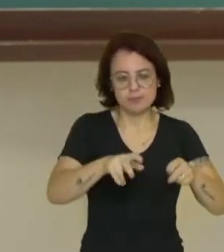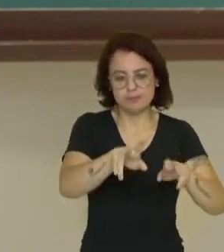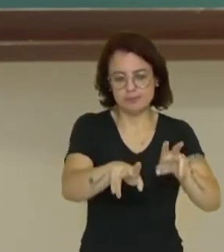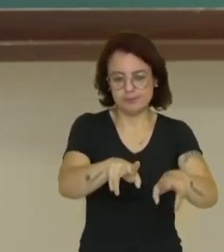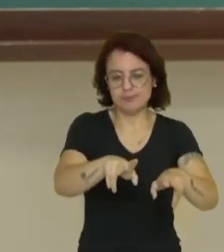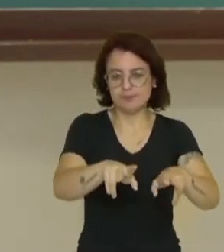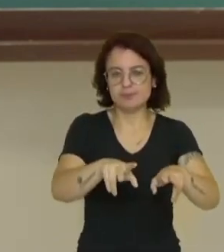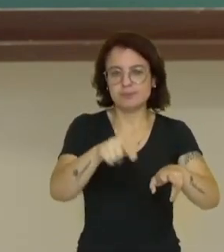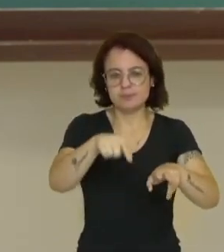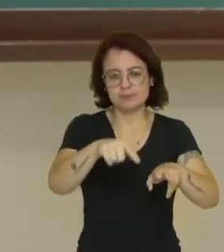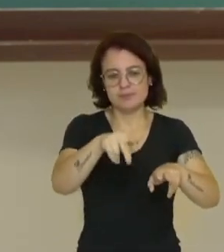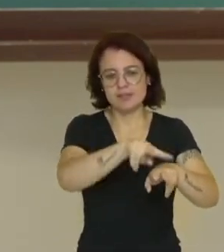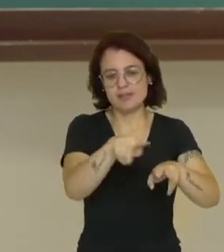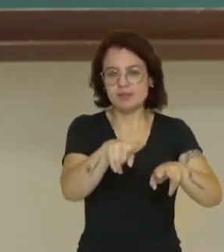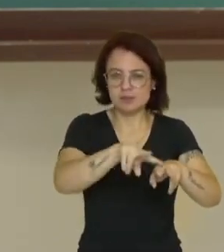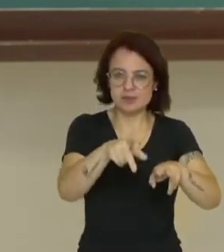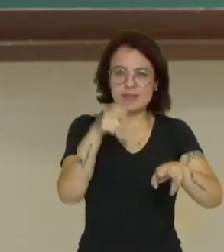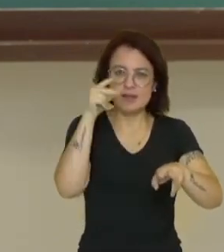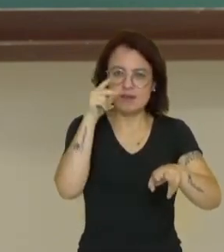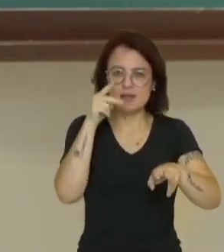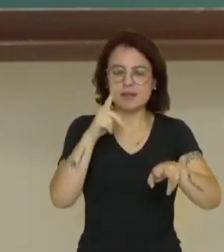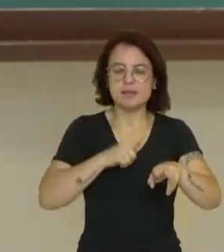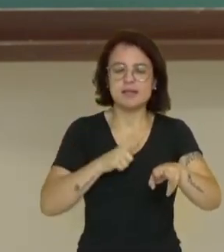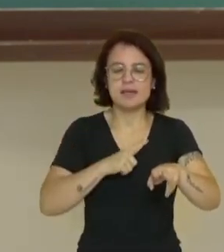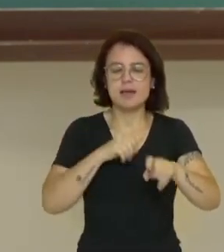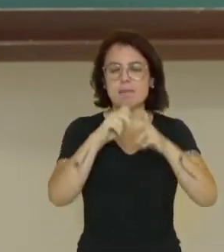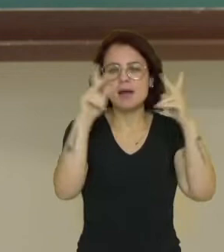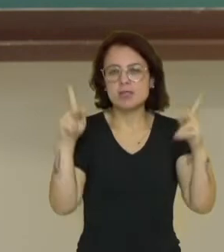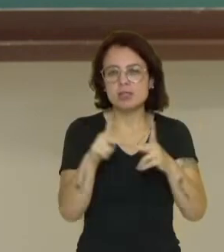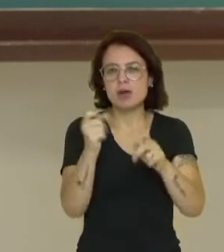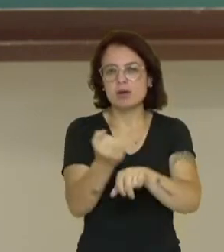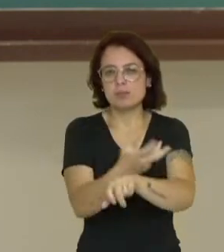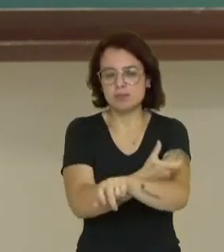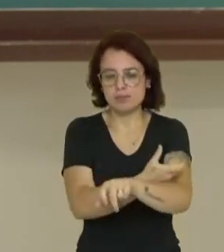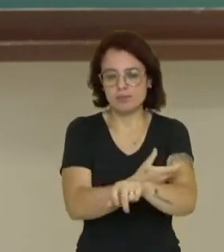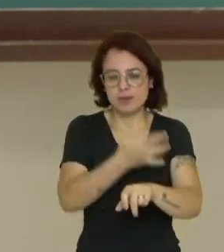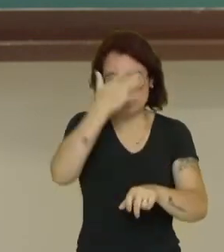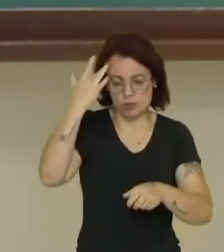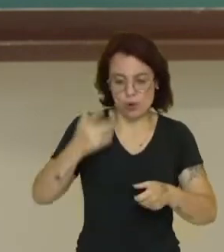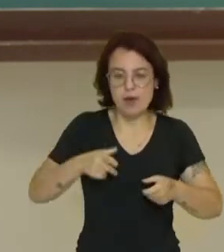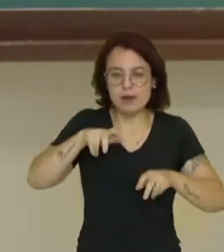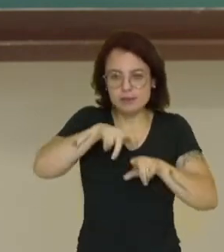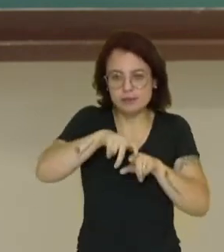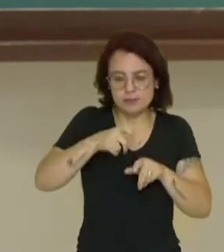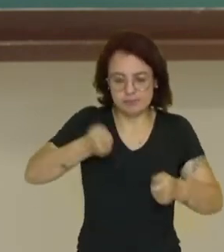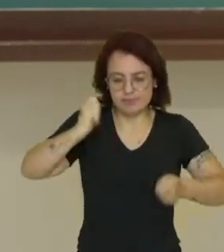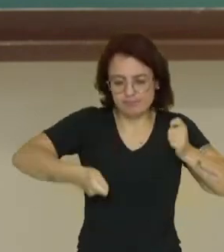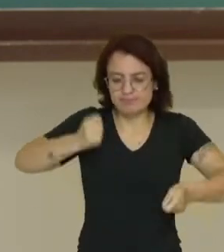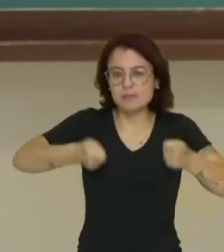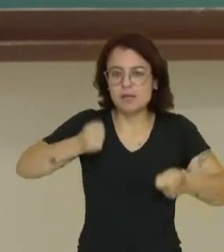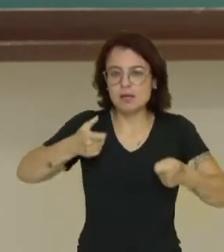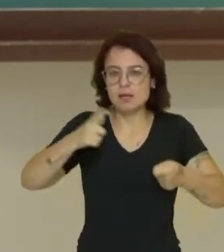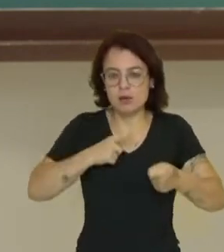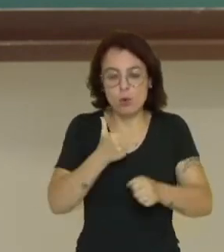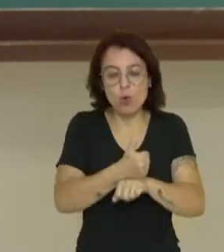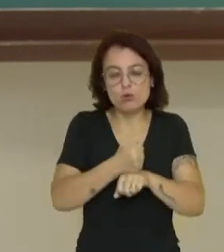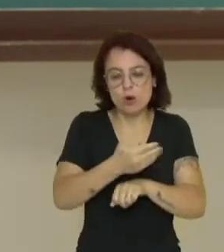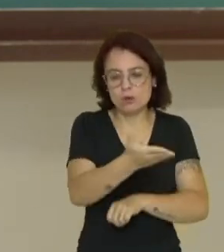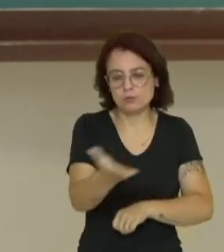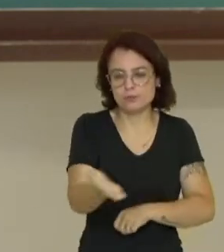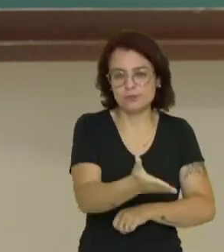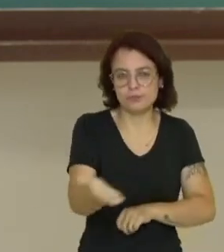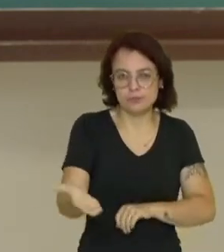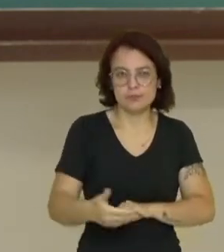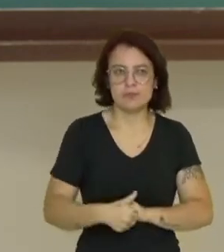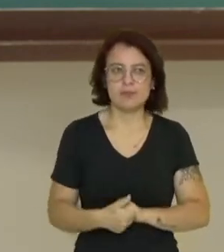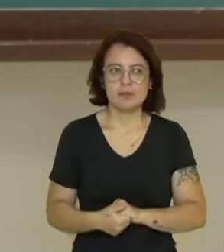são a paixão, né, e as emoções. E o cocheiro, aquele que controla o cavalo, é a racionalidade. Então ele vai